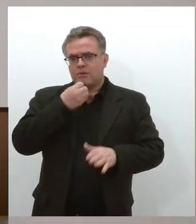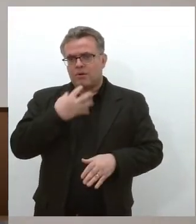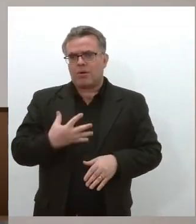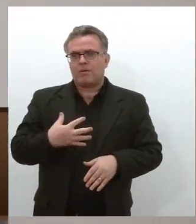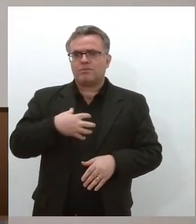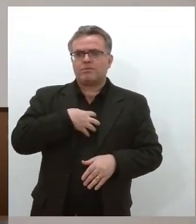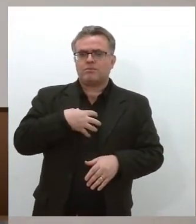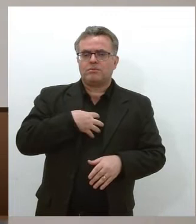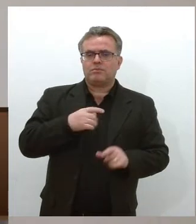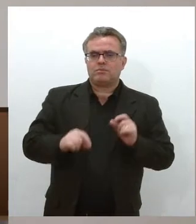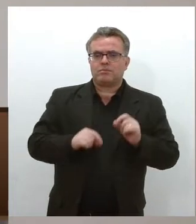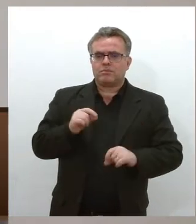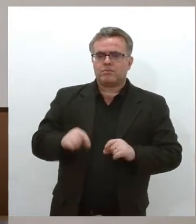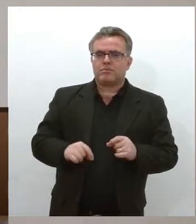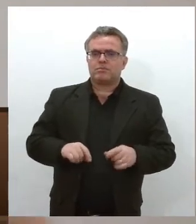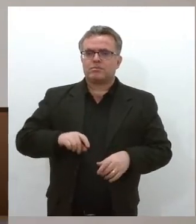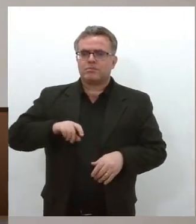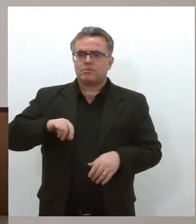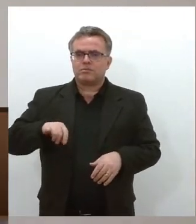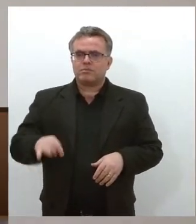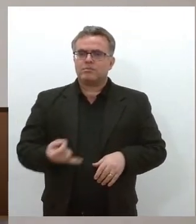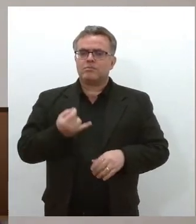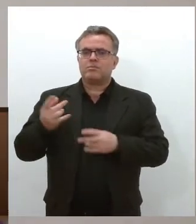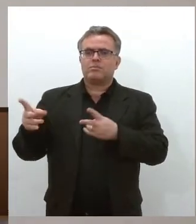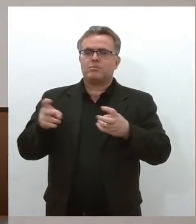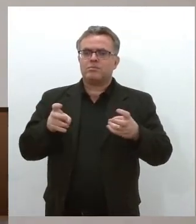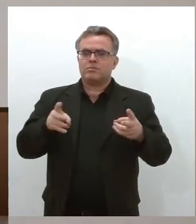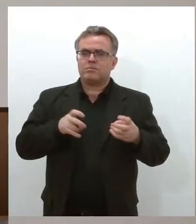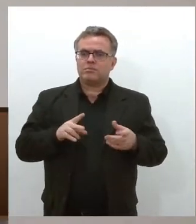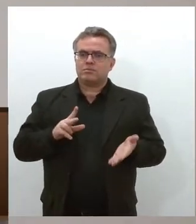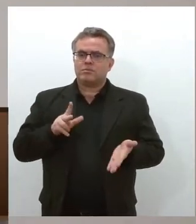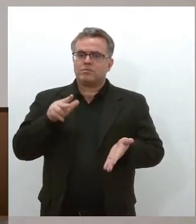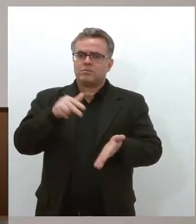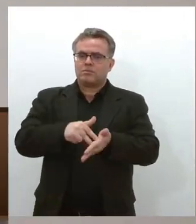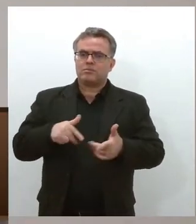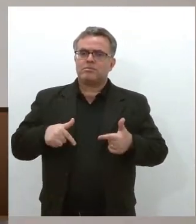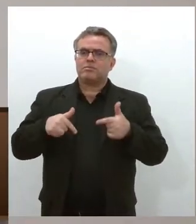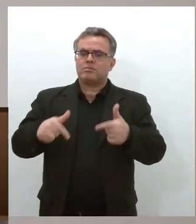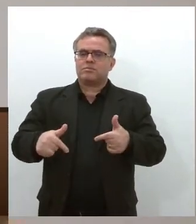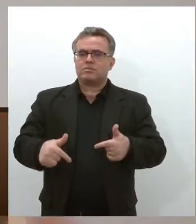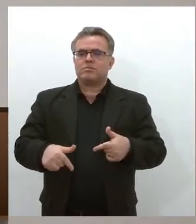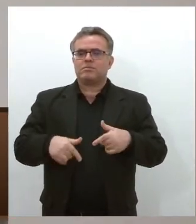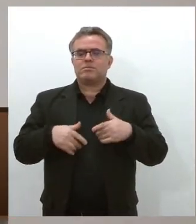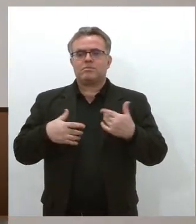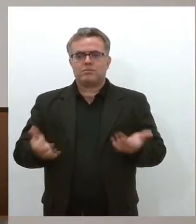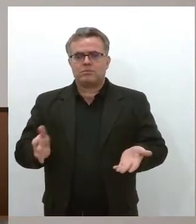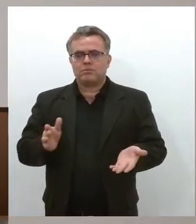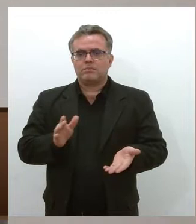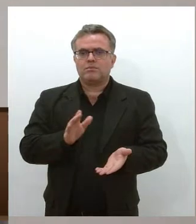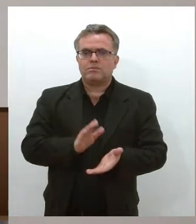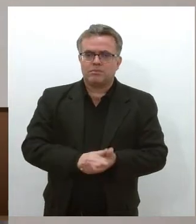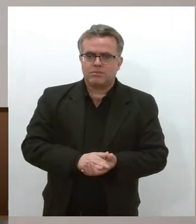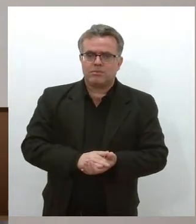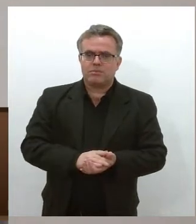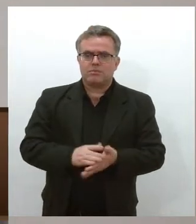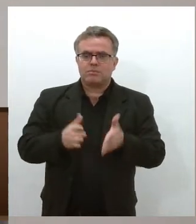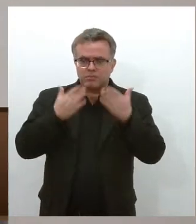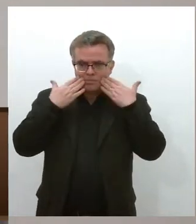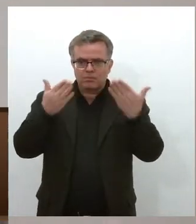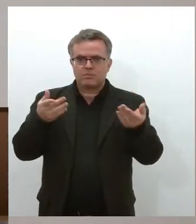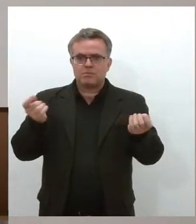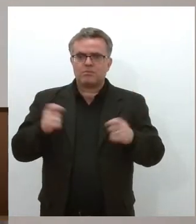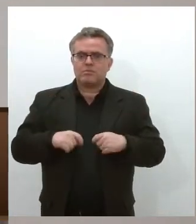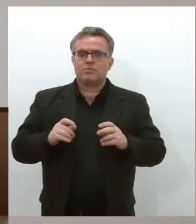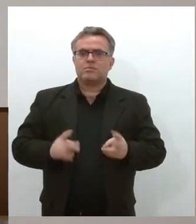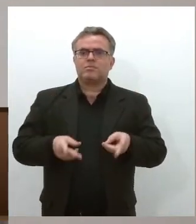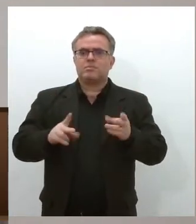assim, olha, aproveita a força política e ocupa o seu espaço e faz o seu nome, dá a sua cara para um mandato. Que